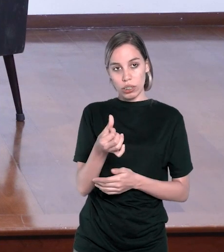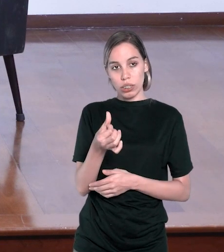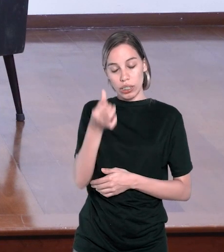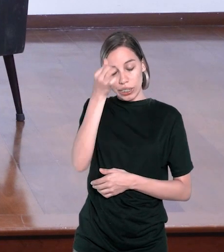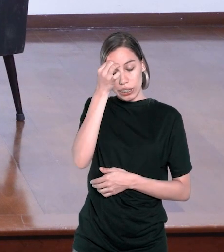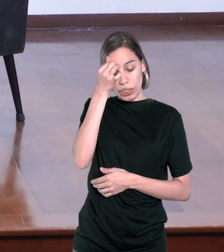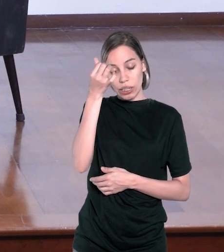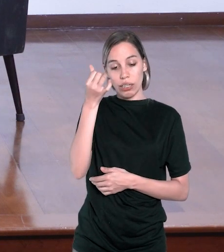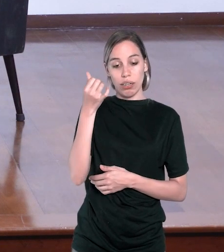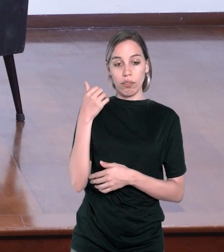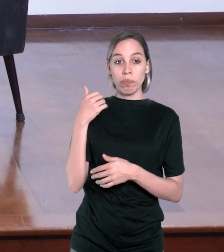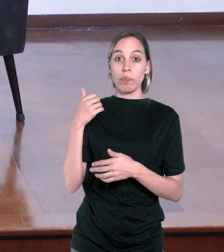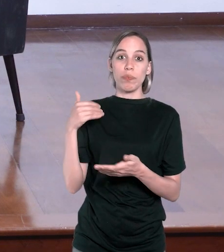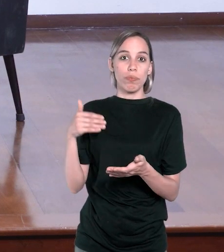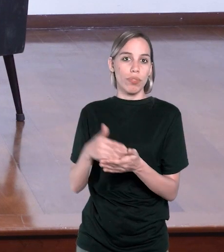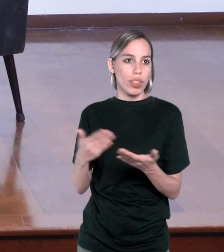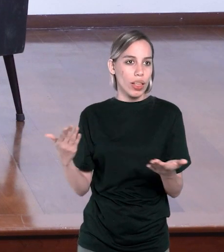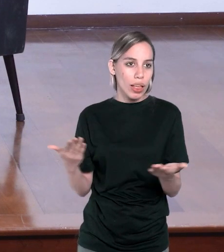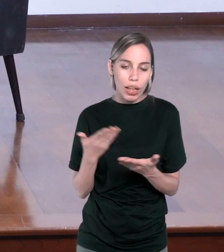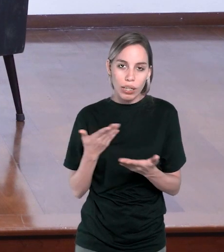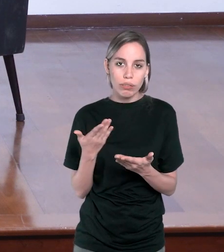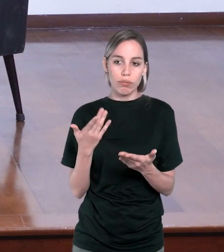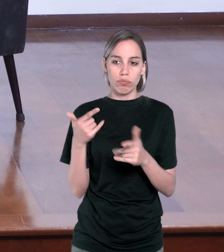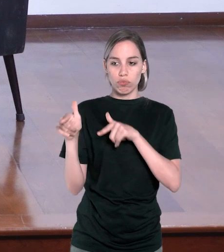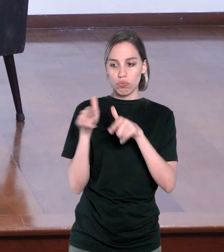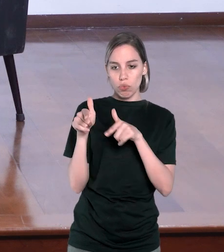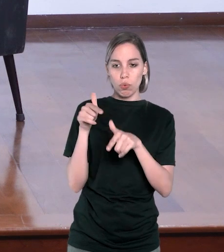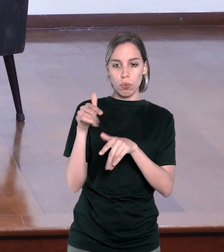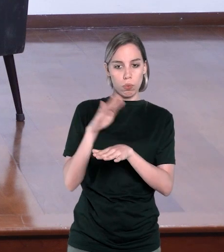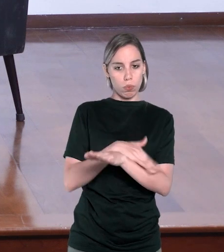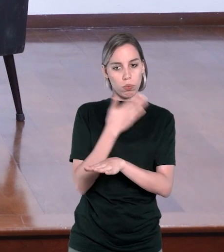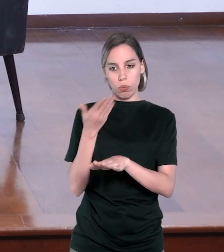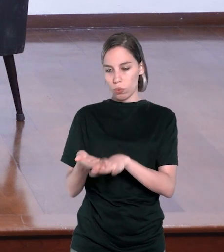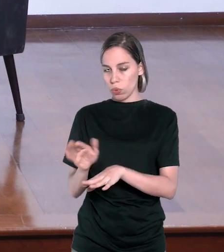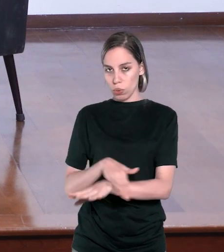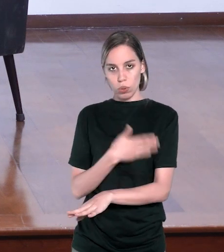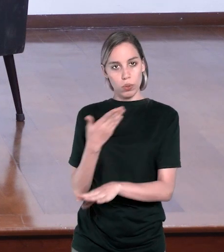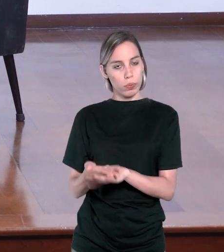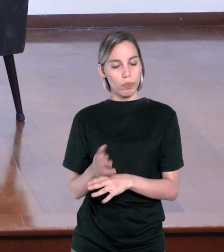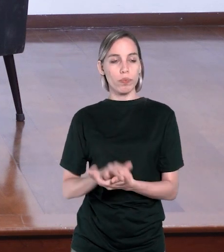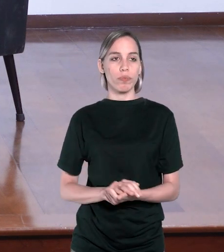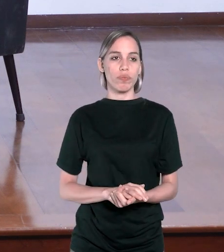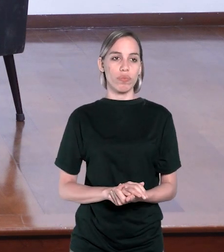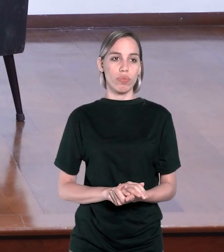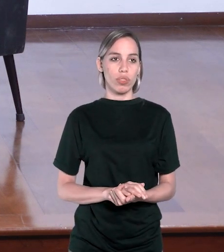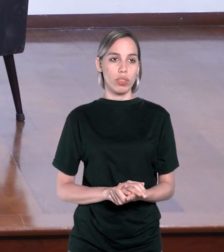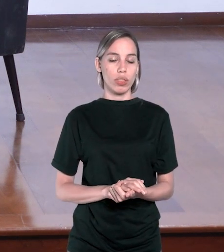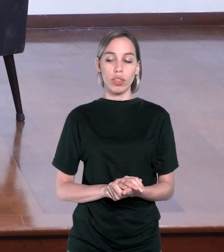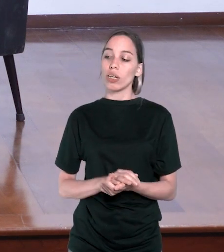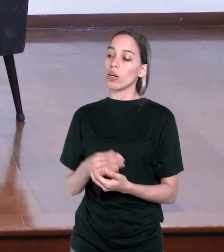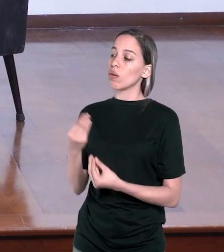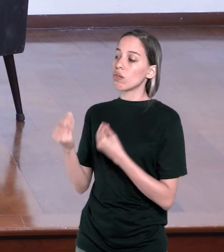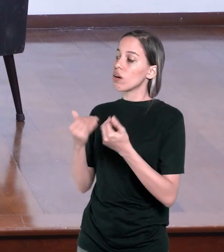trabalho. Até hoje eu encaro escrita como trabalho. Não, agora eu quero então saber alguns segredos. Como é que lida com a emoção com essa